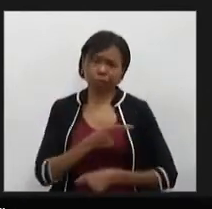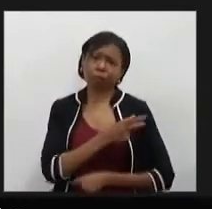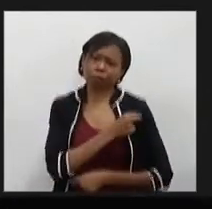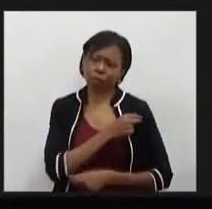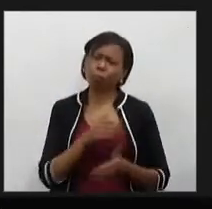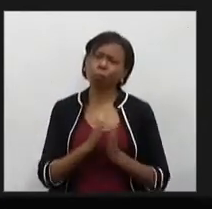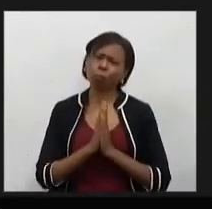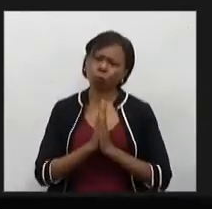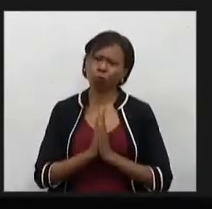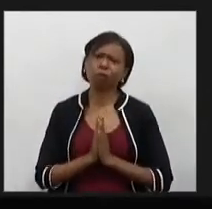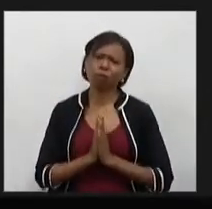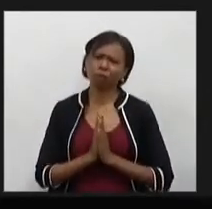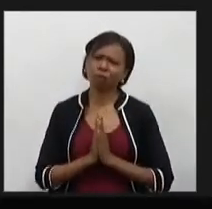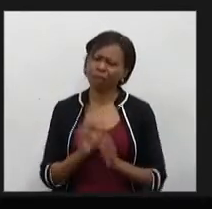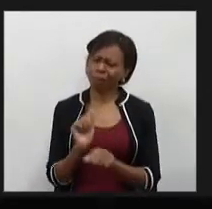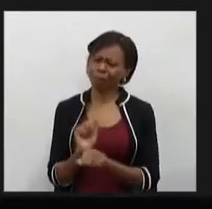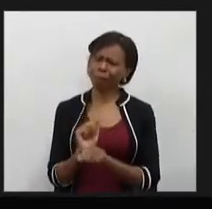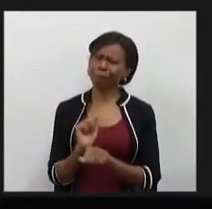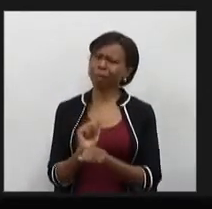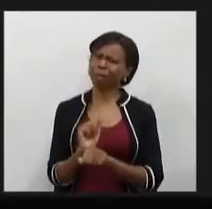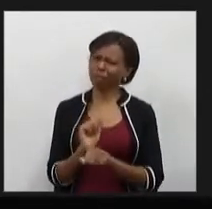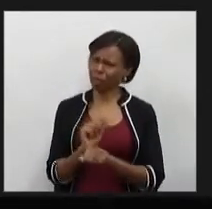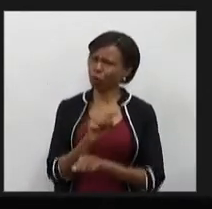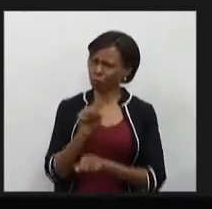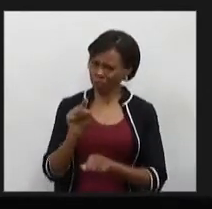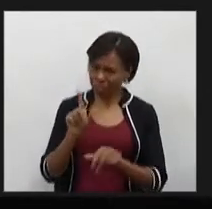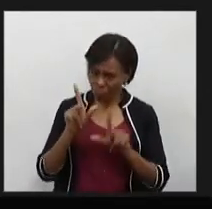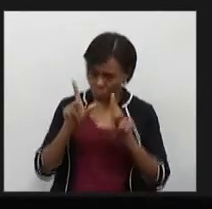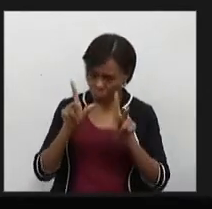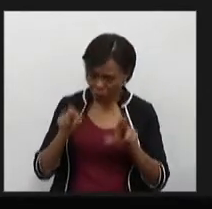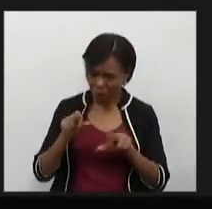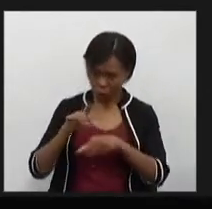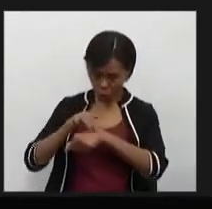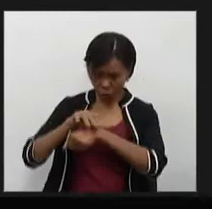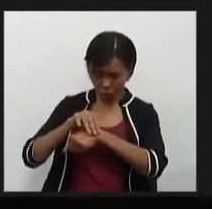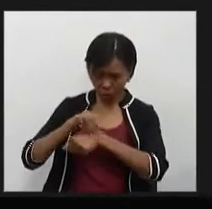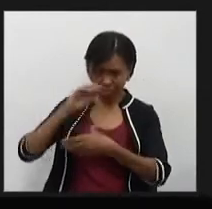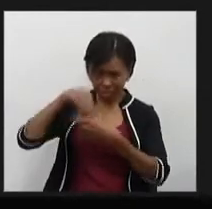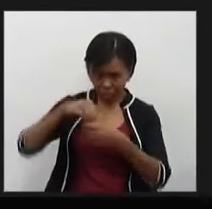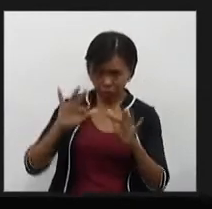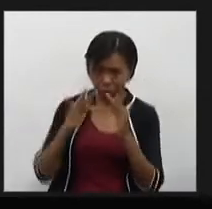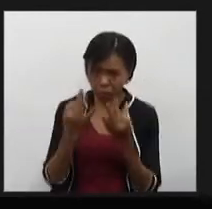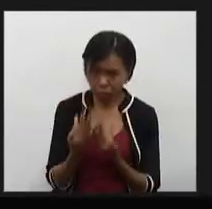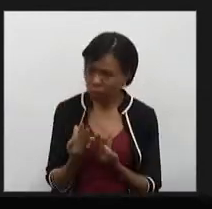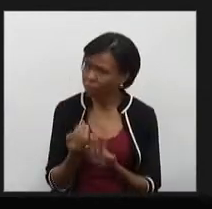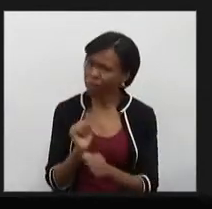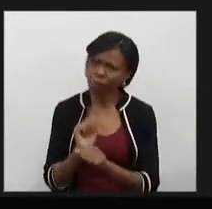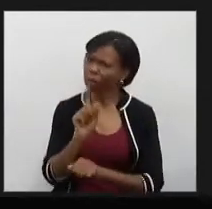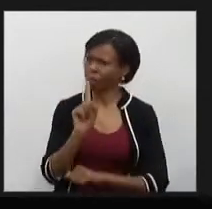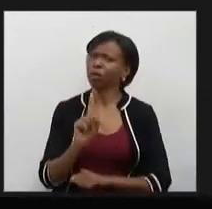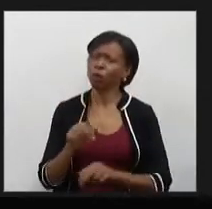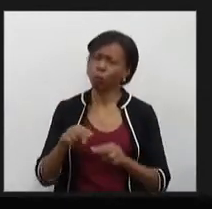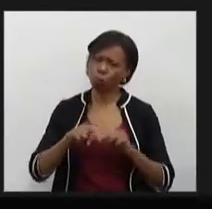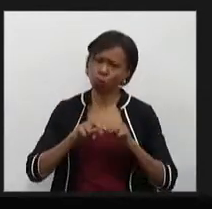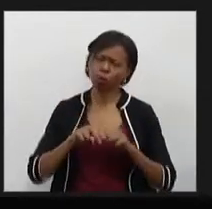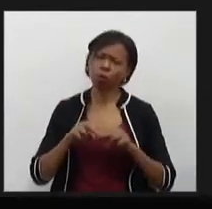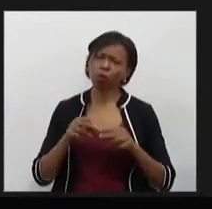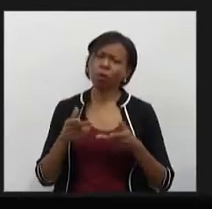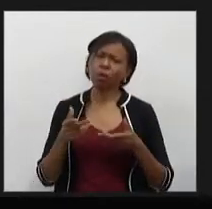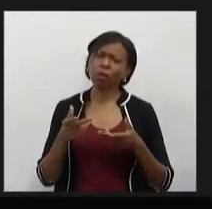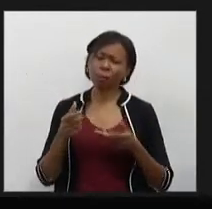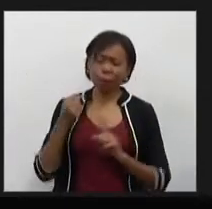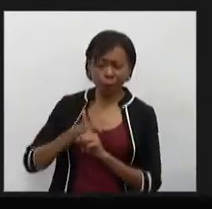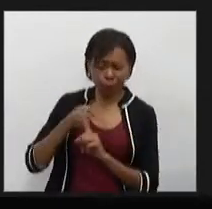não esperem passar por um problema de ter uma deficiência ou uma doença rara na família de vocês para lutar pela vida dessas pessoas, que